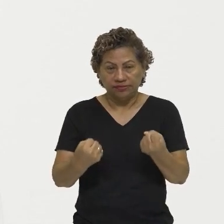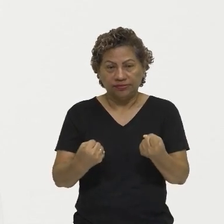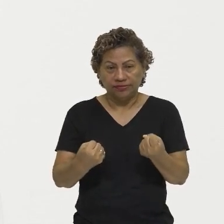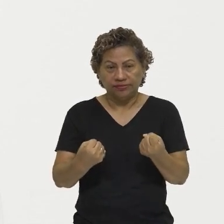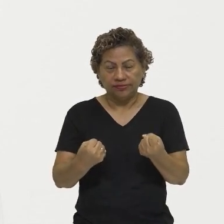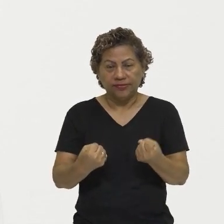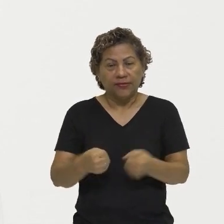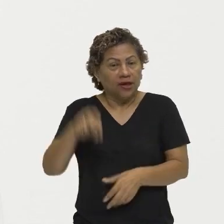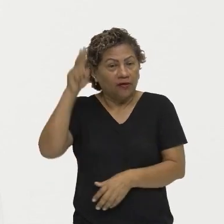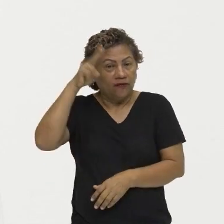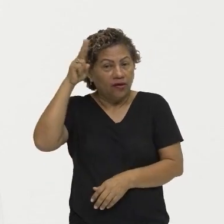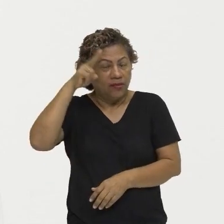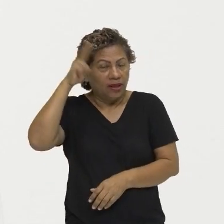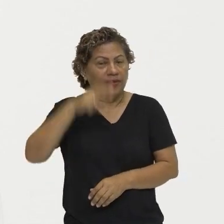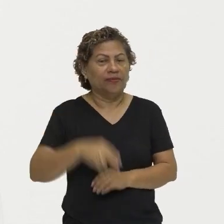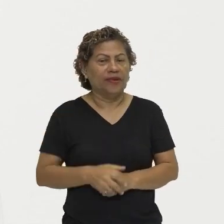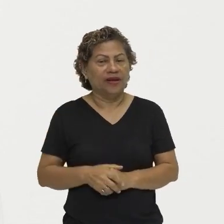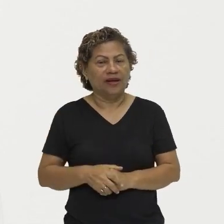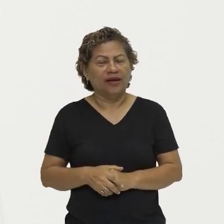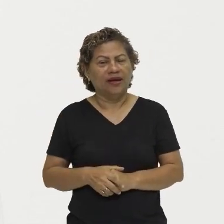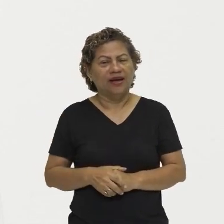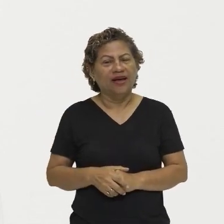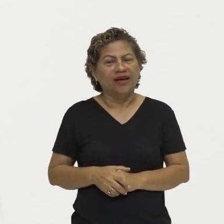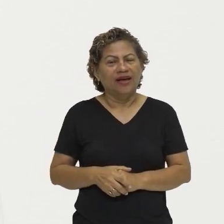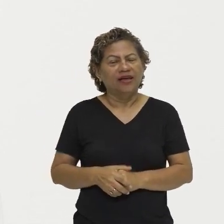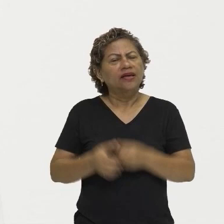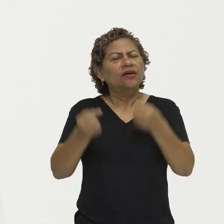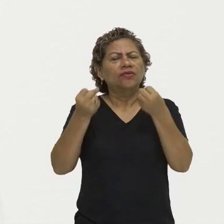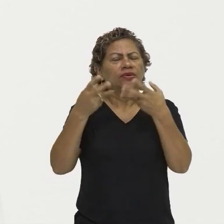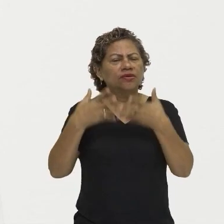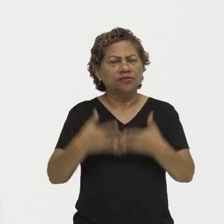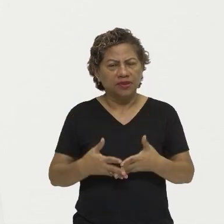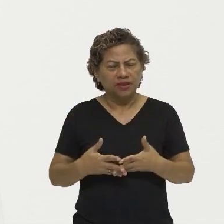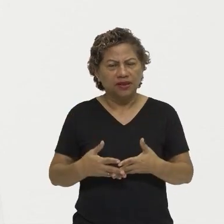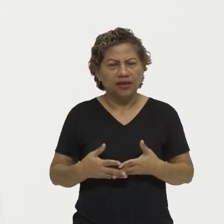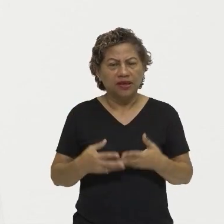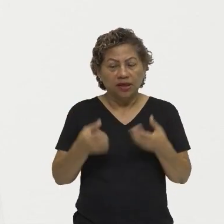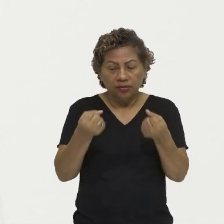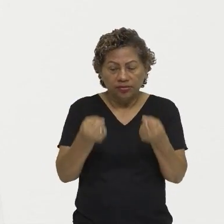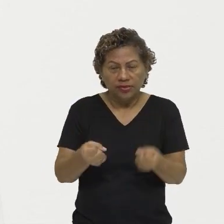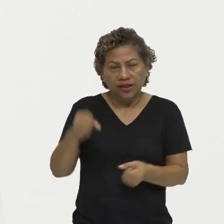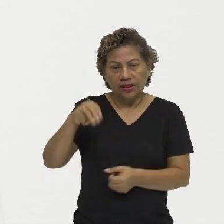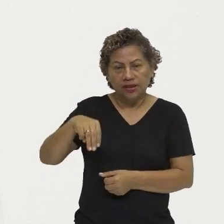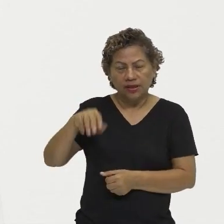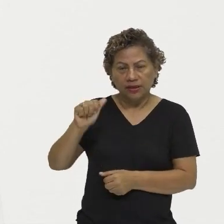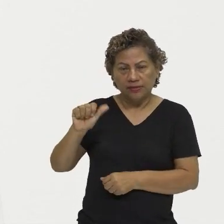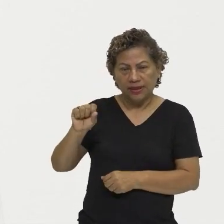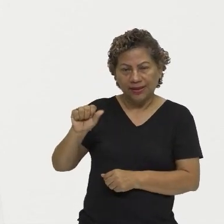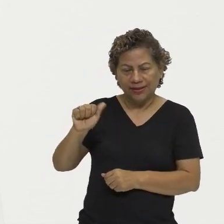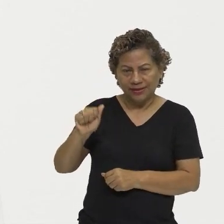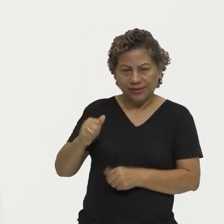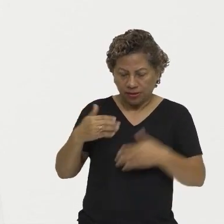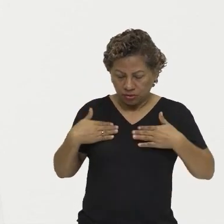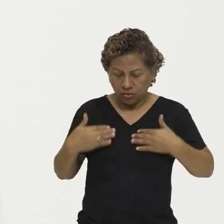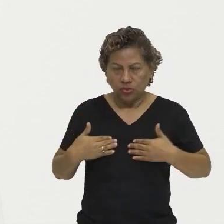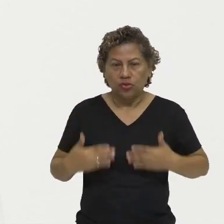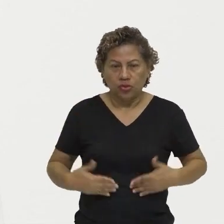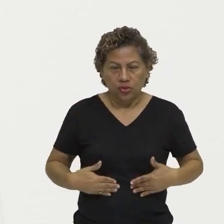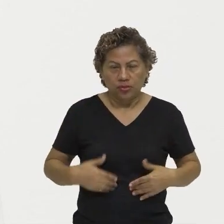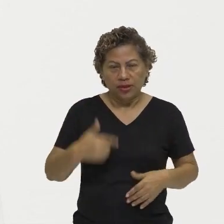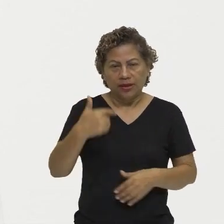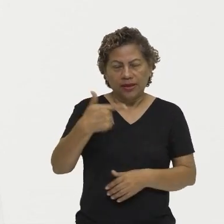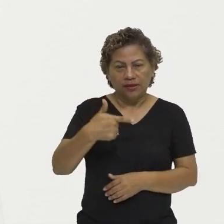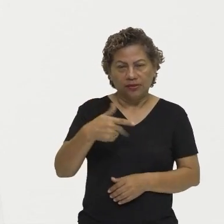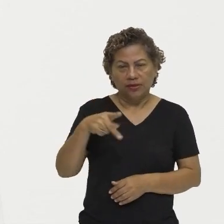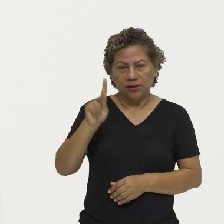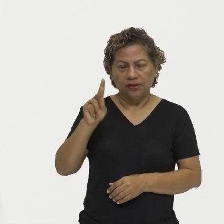vamos lembrar que lá no nosso exemplo, a massa do corpo era 2 kg. É 2 kg. Então tá